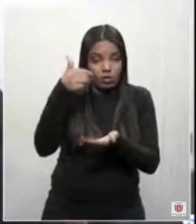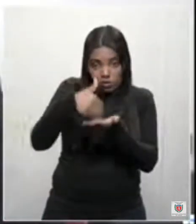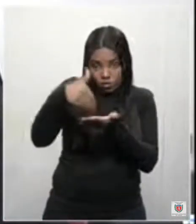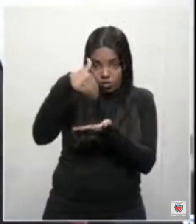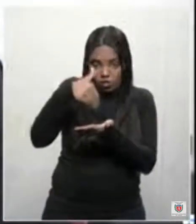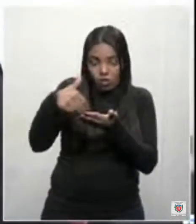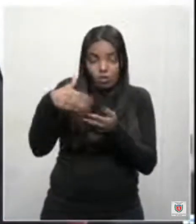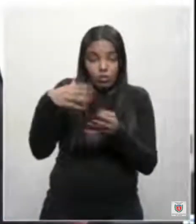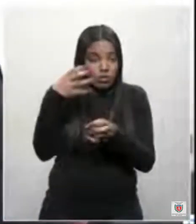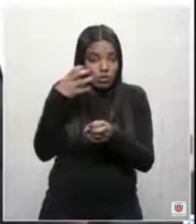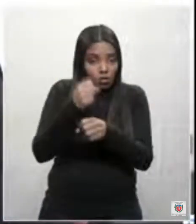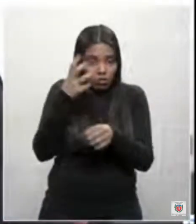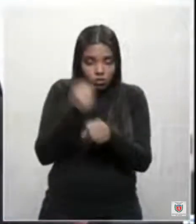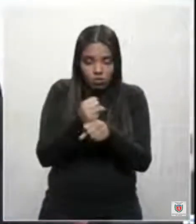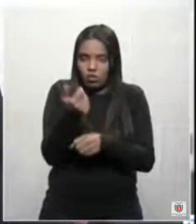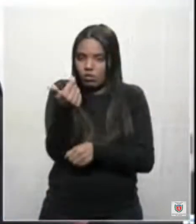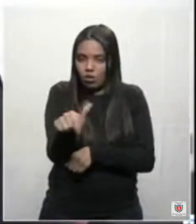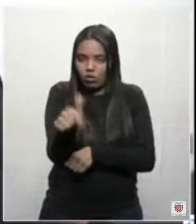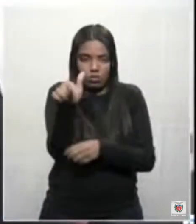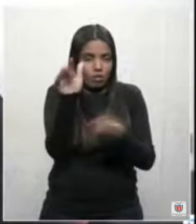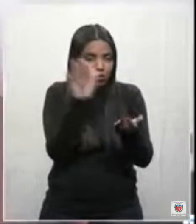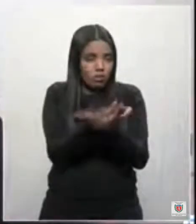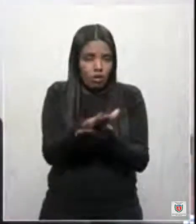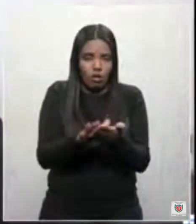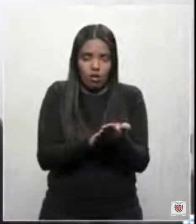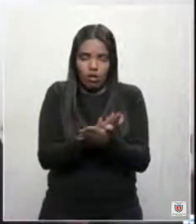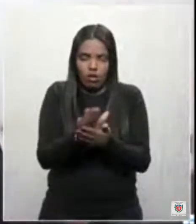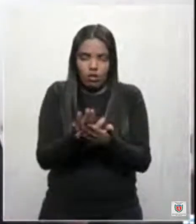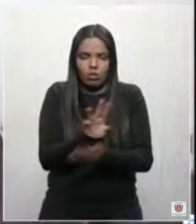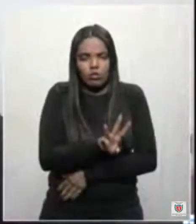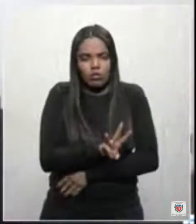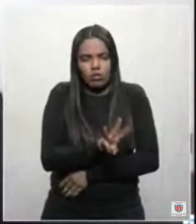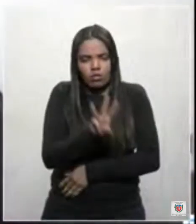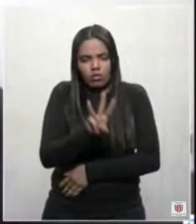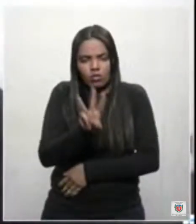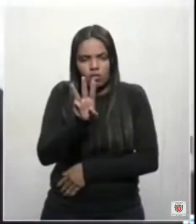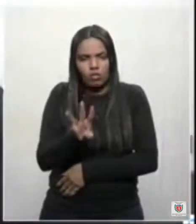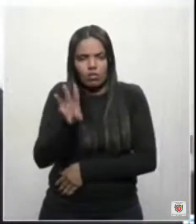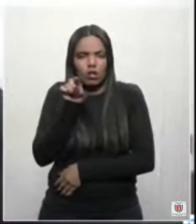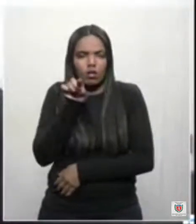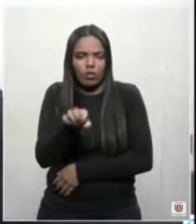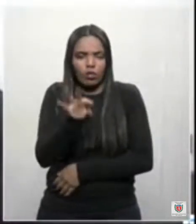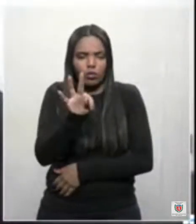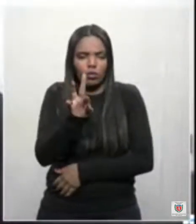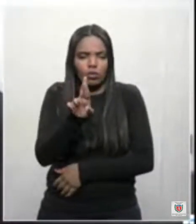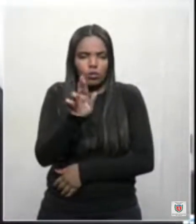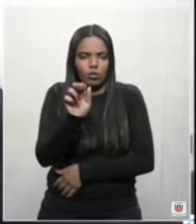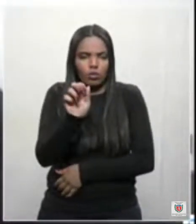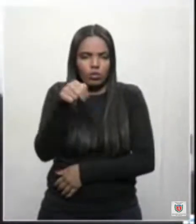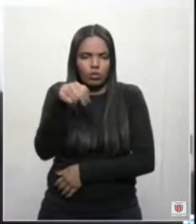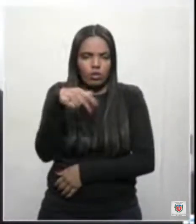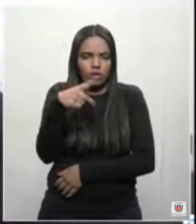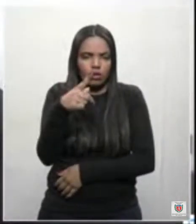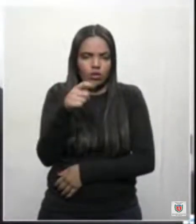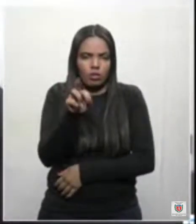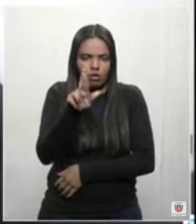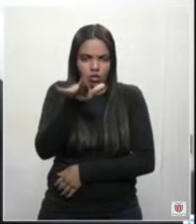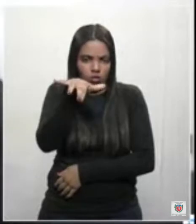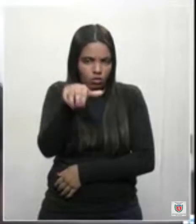da execução orçamentária não são publicados no Portal de Transparência. O Portal de Transparência do Paraná já não era um dos melhores, mas haviam algumas informações. Hoje nem isso